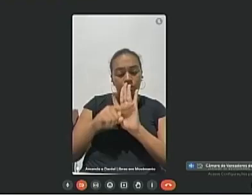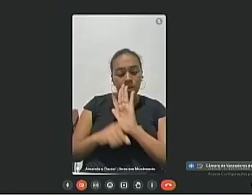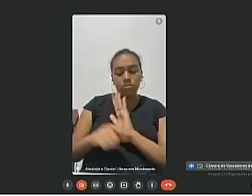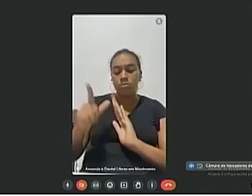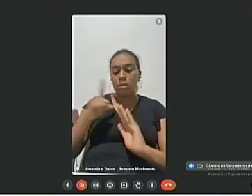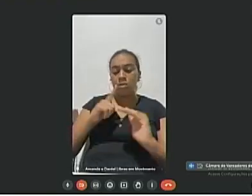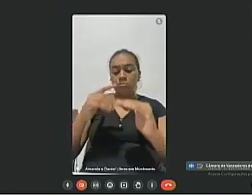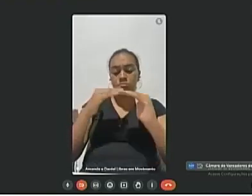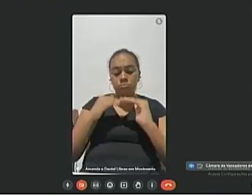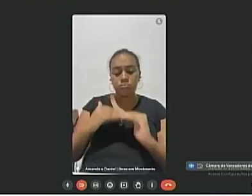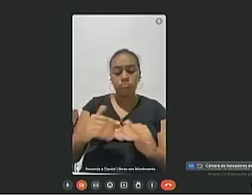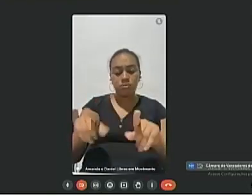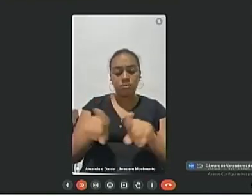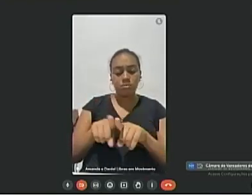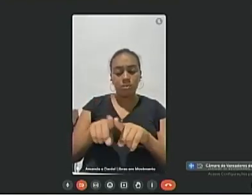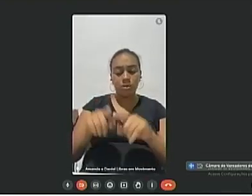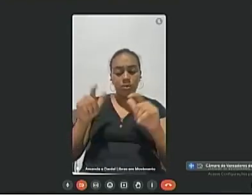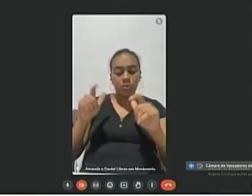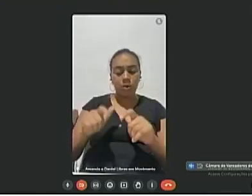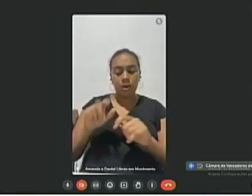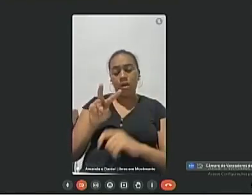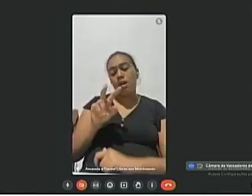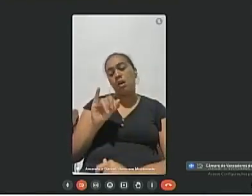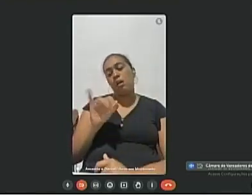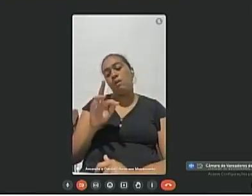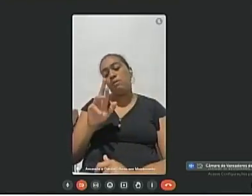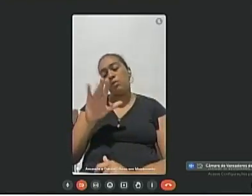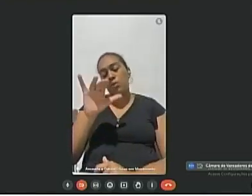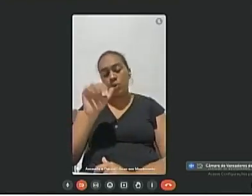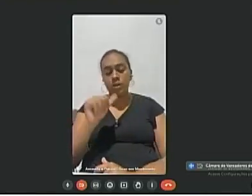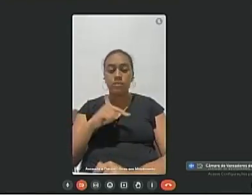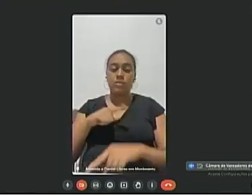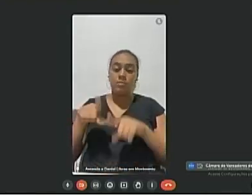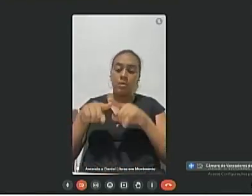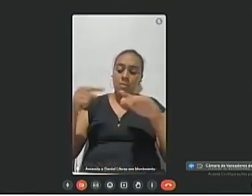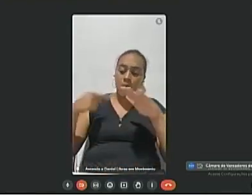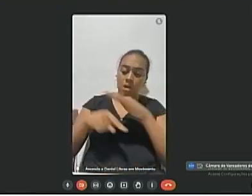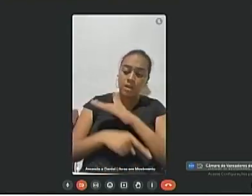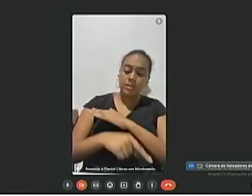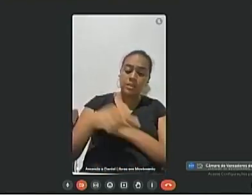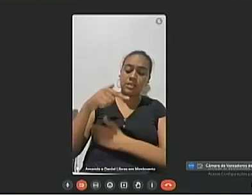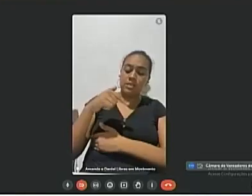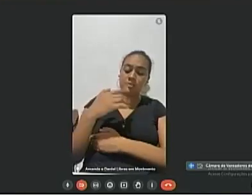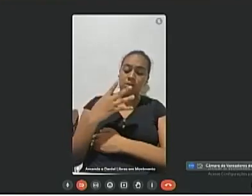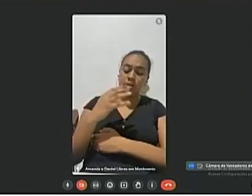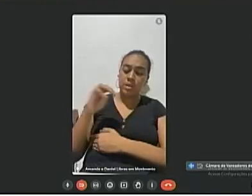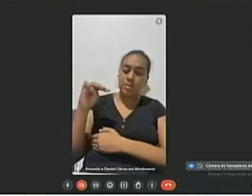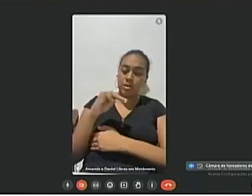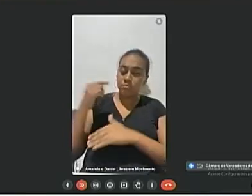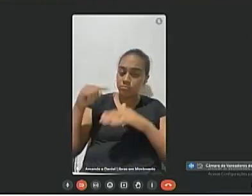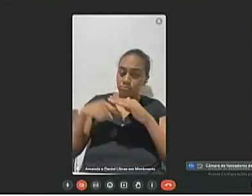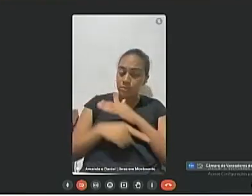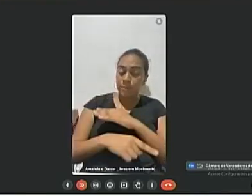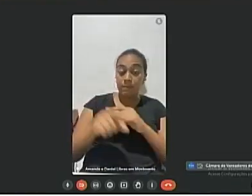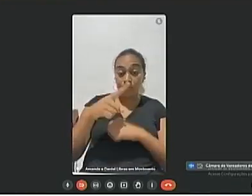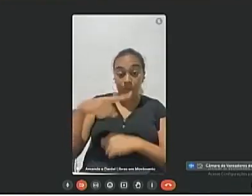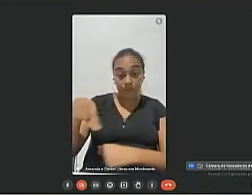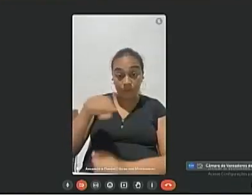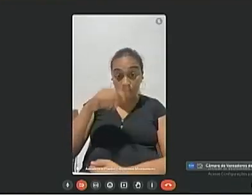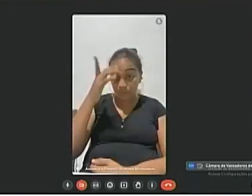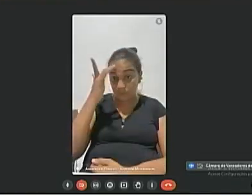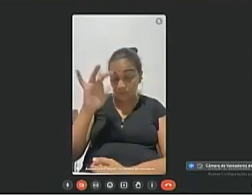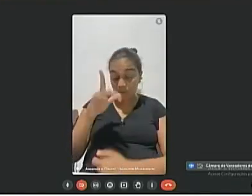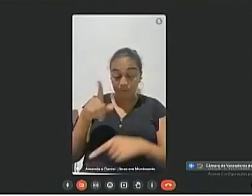crista da corredeira de Porto Vitória, pouco abaixo da cota 740 metros de altitude, que, para quem não sabe,